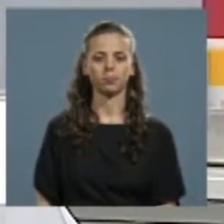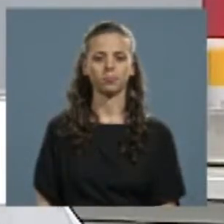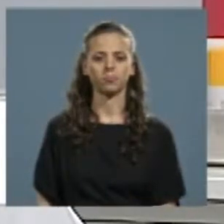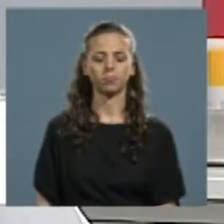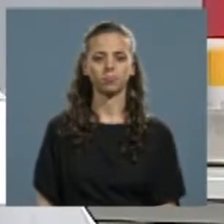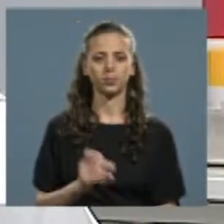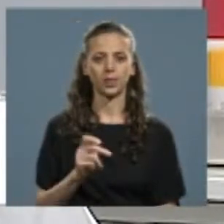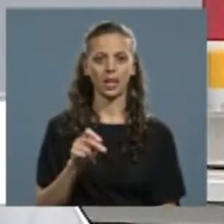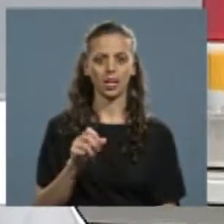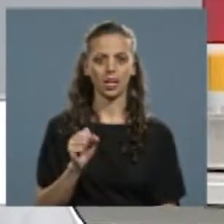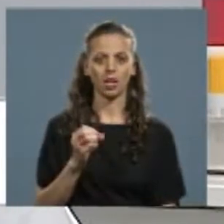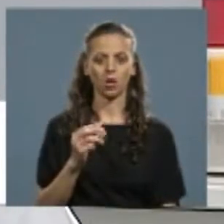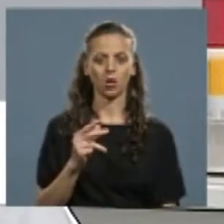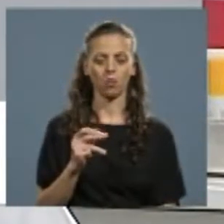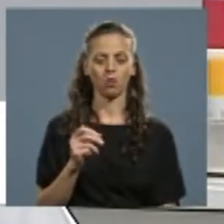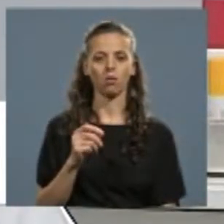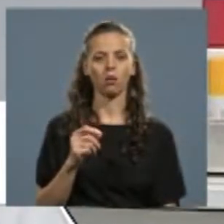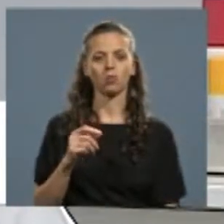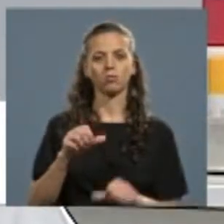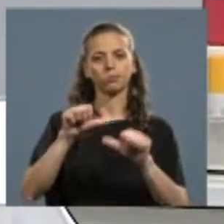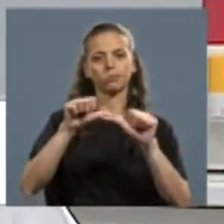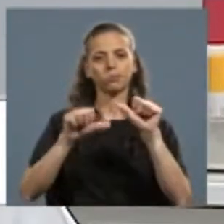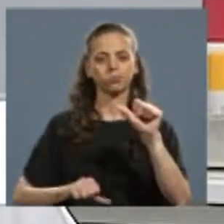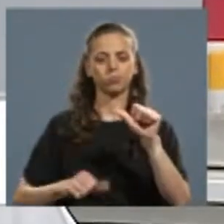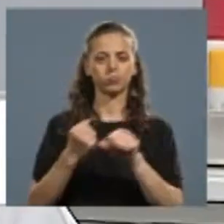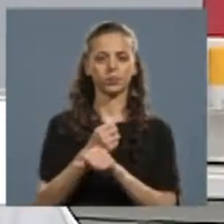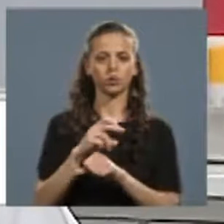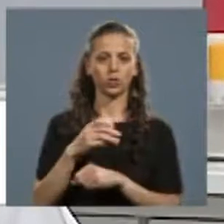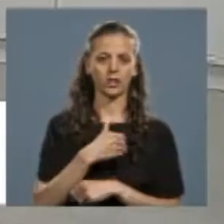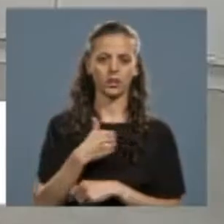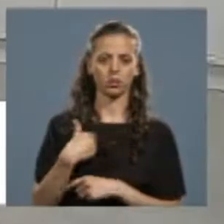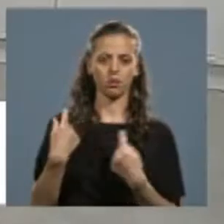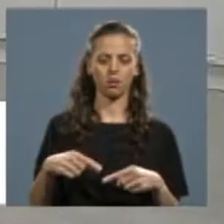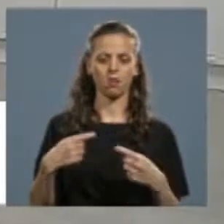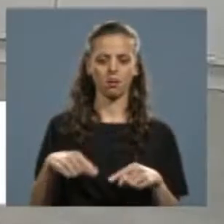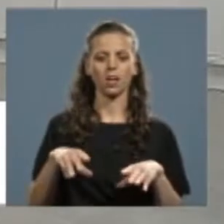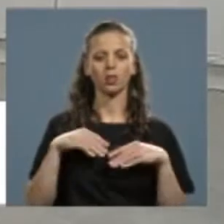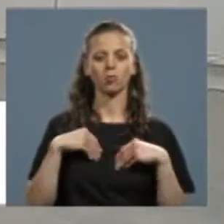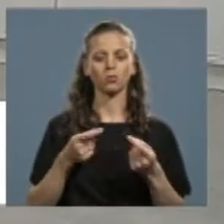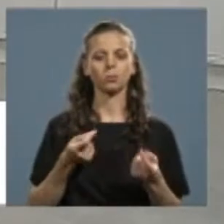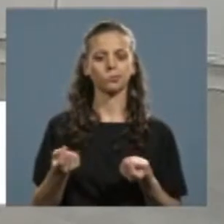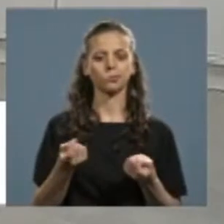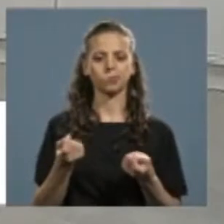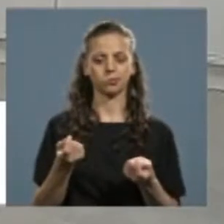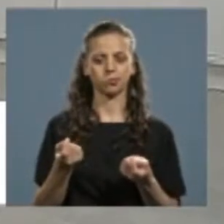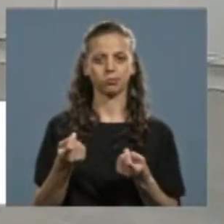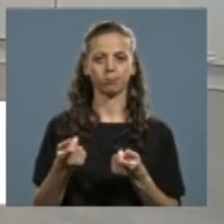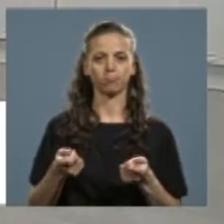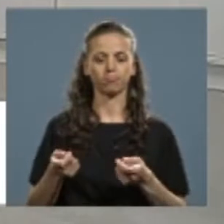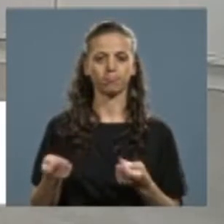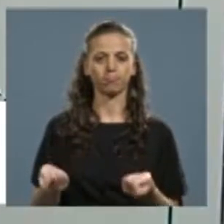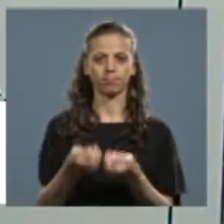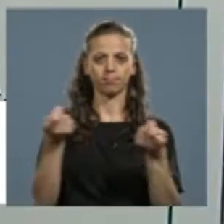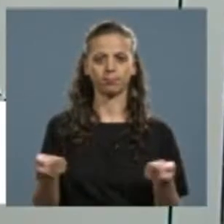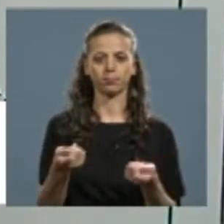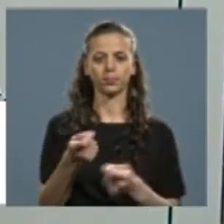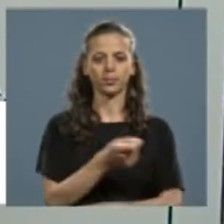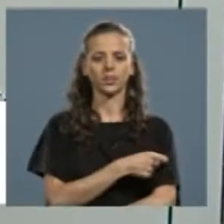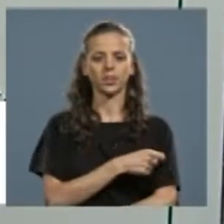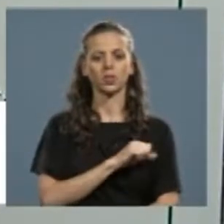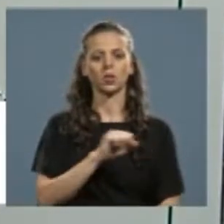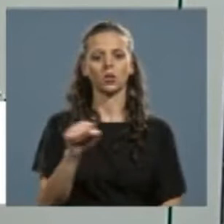Ana Gouveia tem um longo percurso no Serviço Regional de Saúde. Assumiu a coordenação da campanha de vacinação contra a